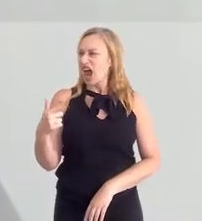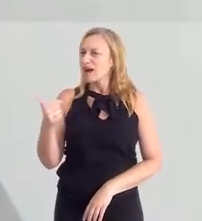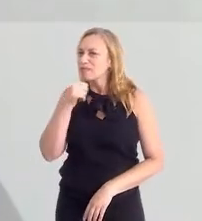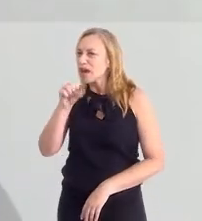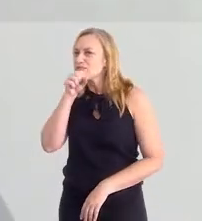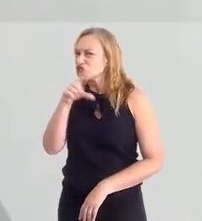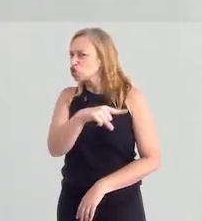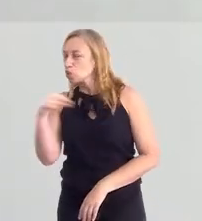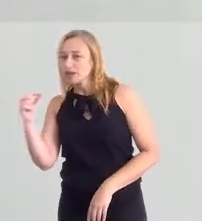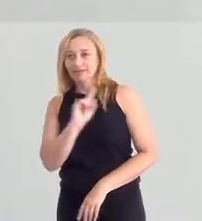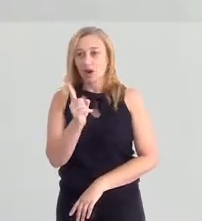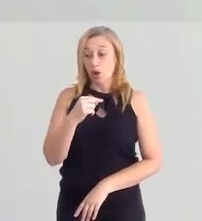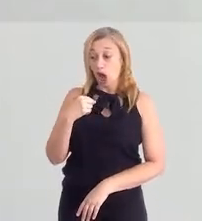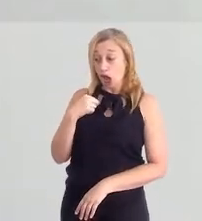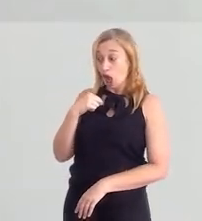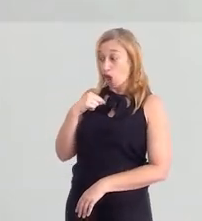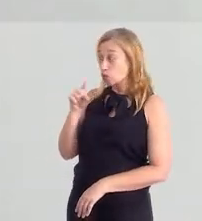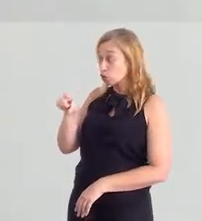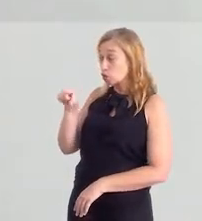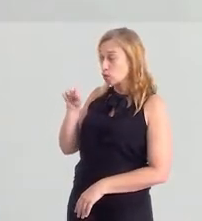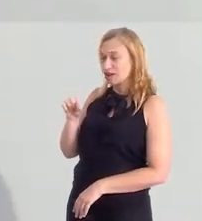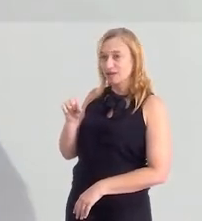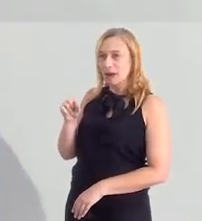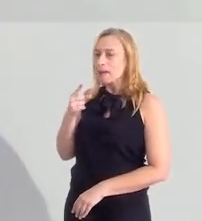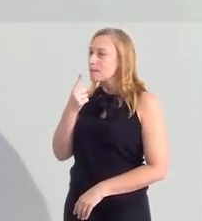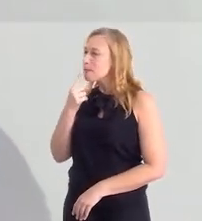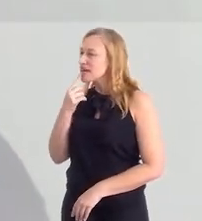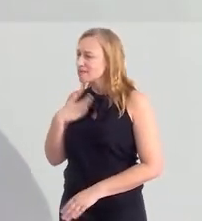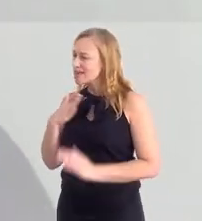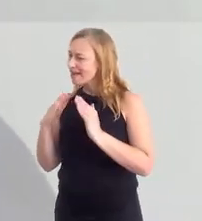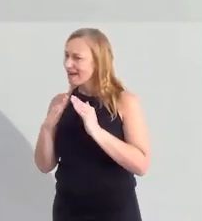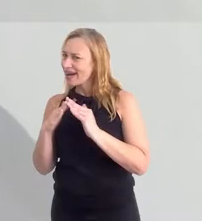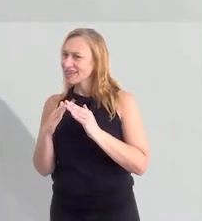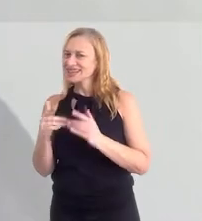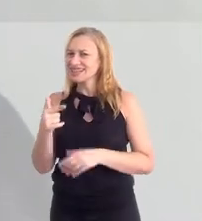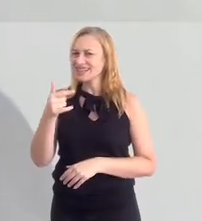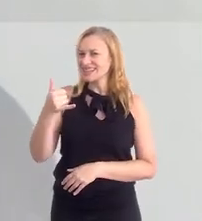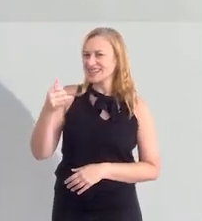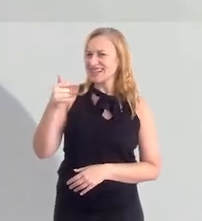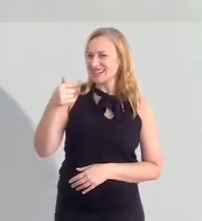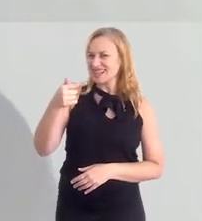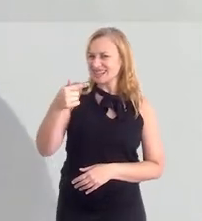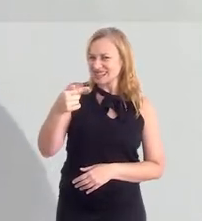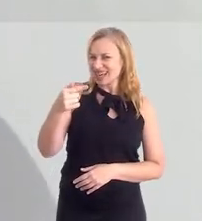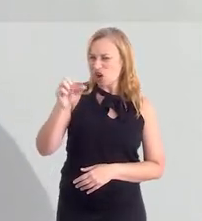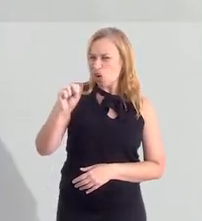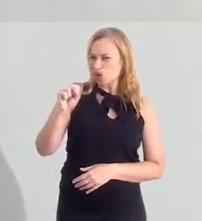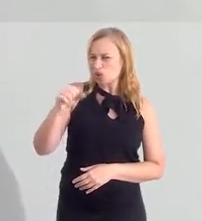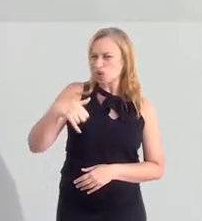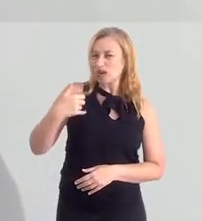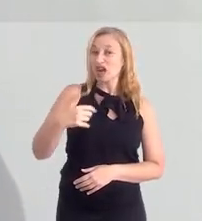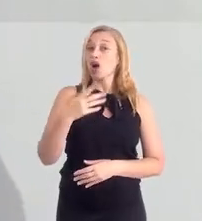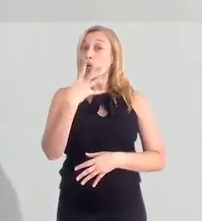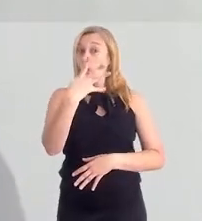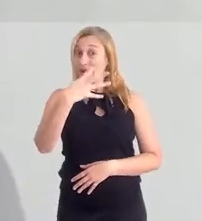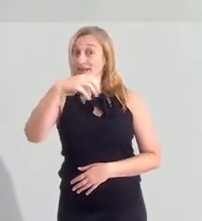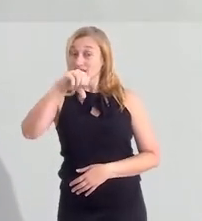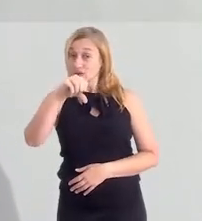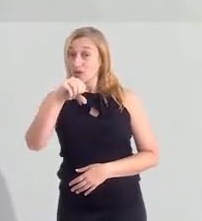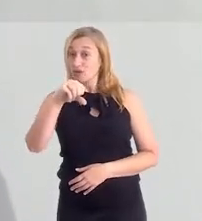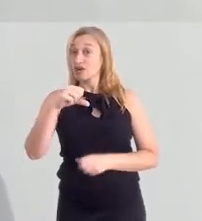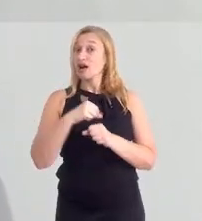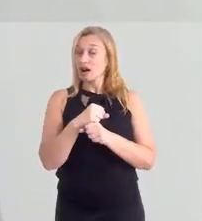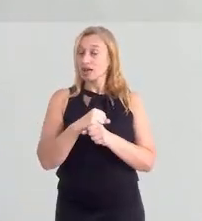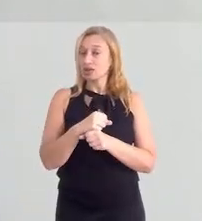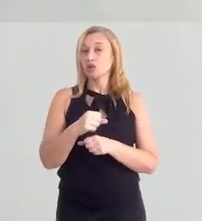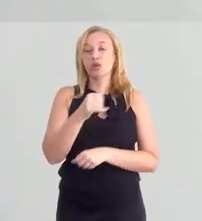ler, mas eu decidi comprar. E perto da nossa casa, isso, imagina, eu tenho 57 anos, Isso aos 8 anos, tem 49 anos. O Rio de